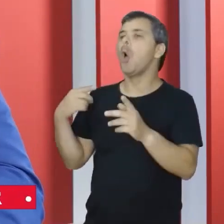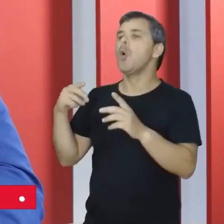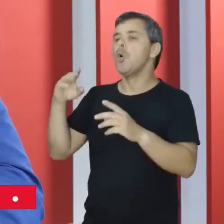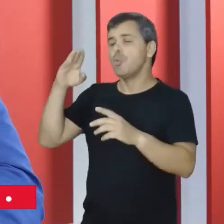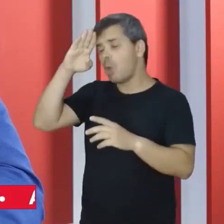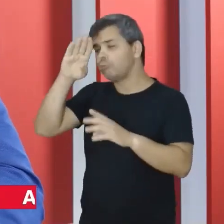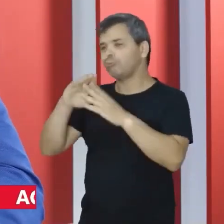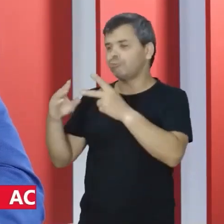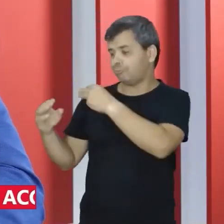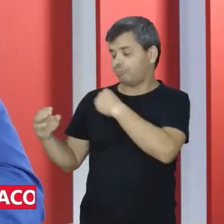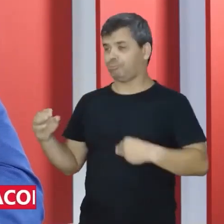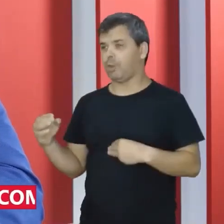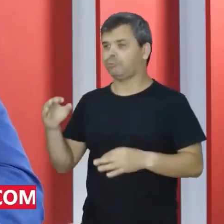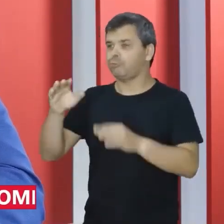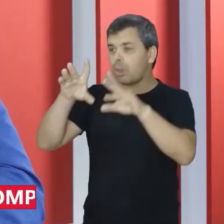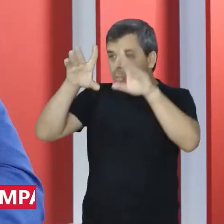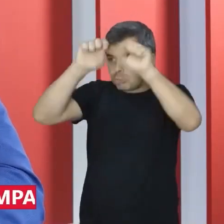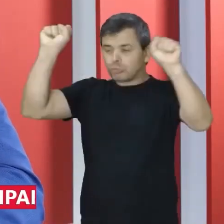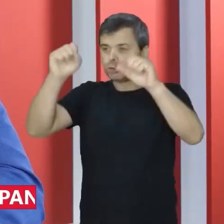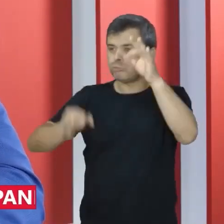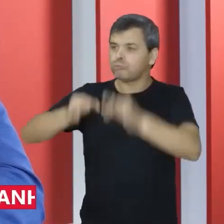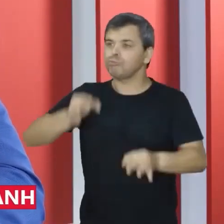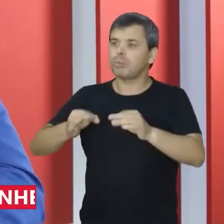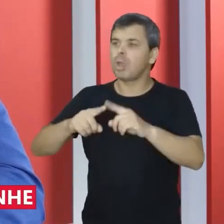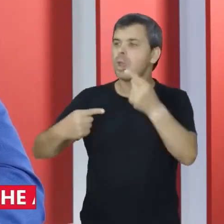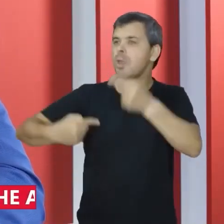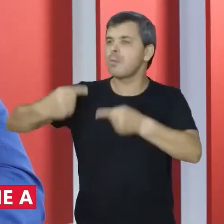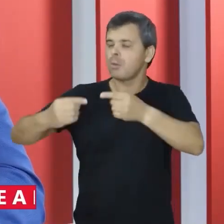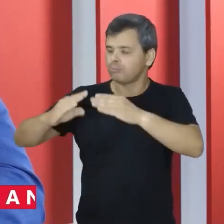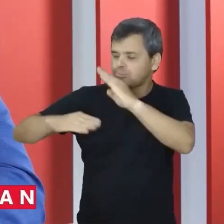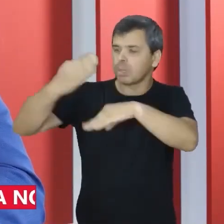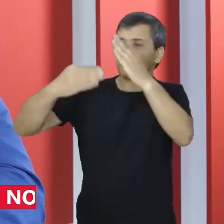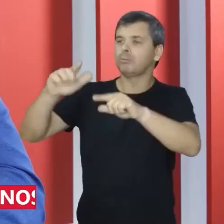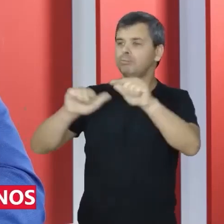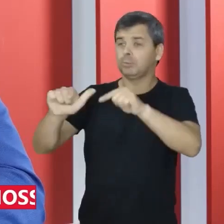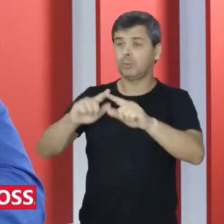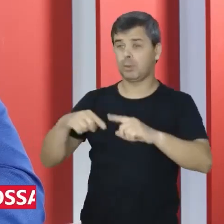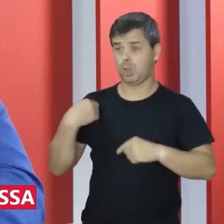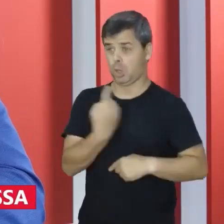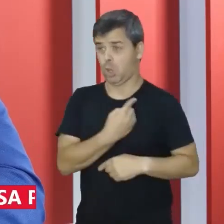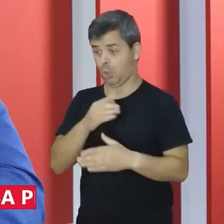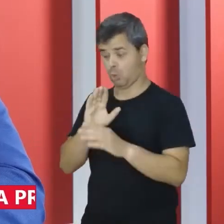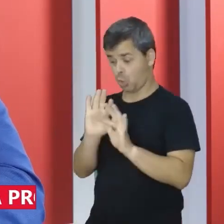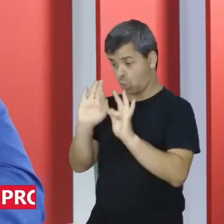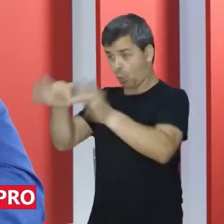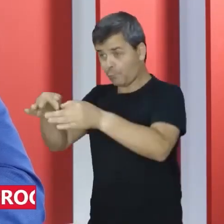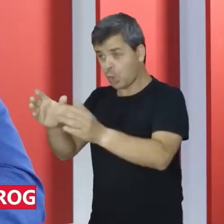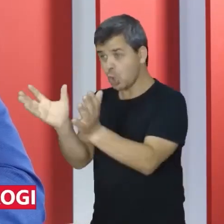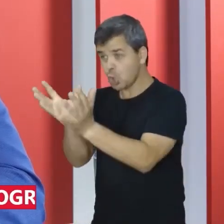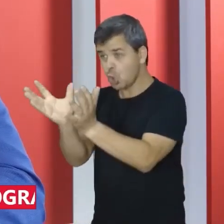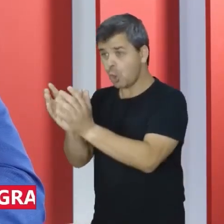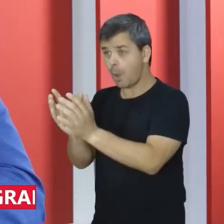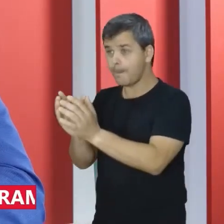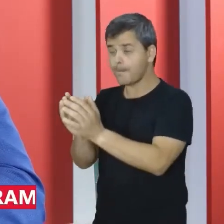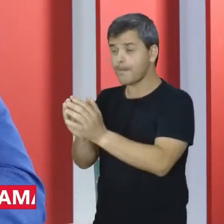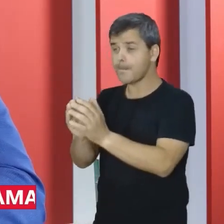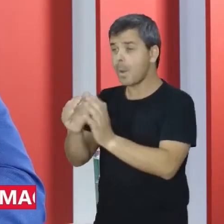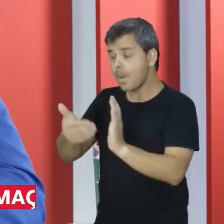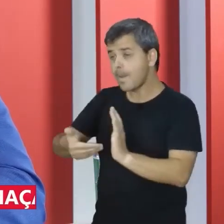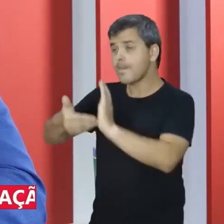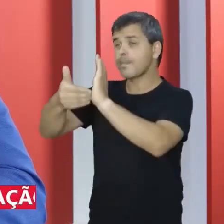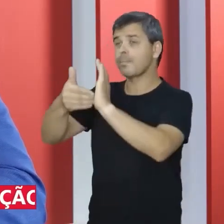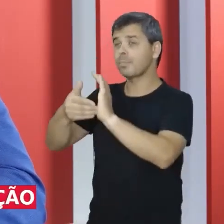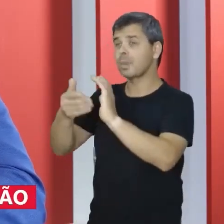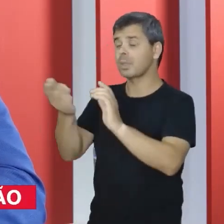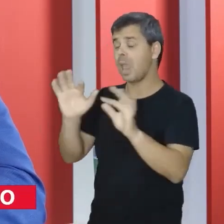Bolsonaro com decisões questionáveis sobre o andamento dos trabalhos. A gente já está na reta final. O presidente Arthur Maia sinalizou que